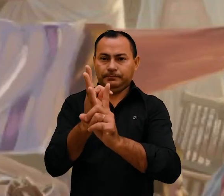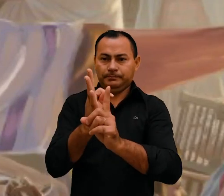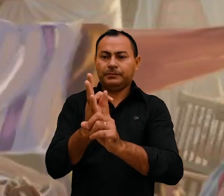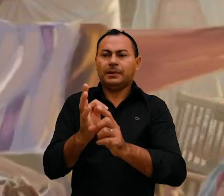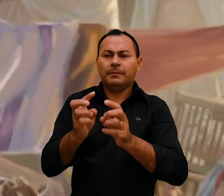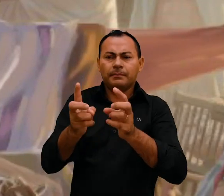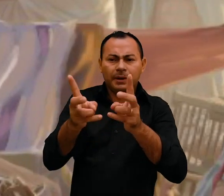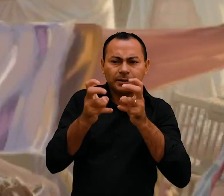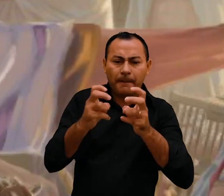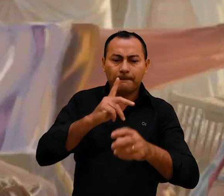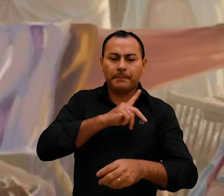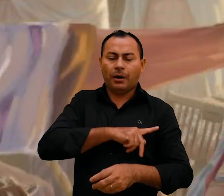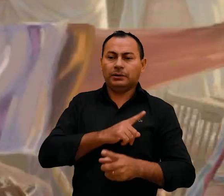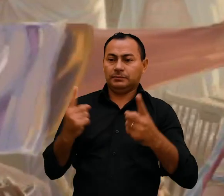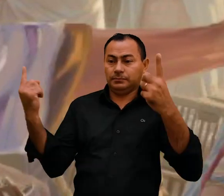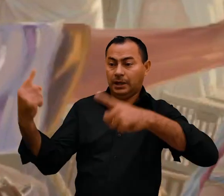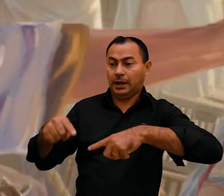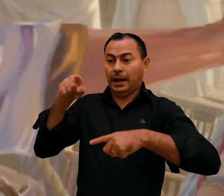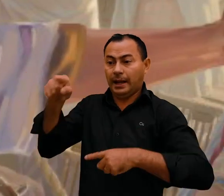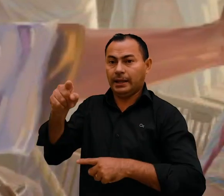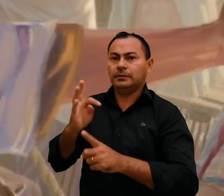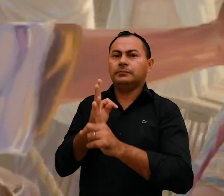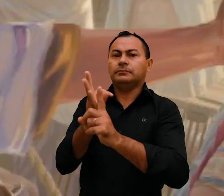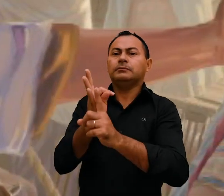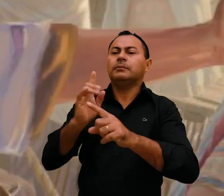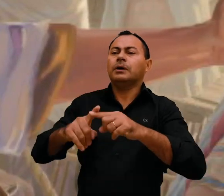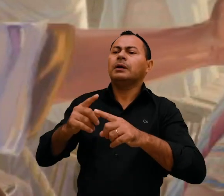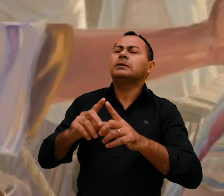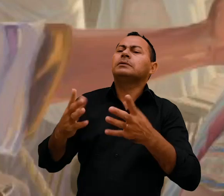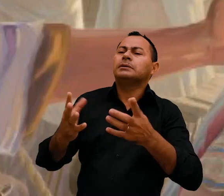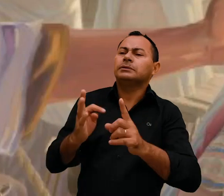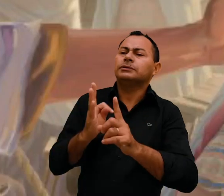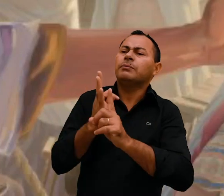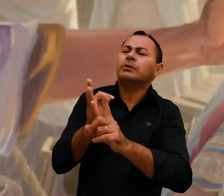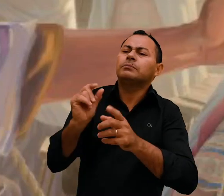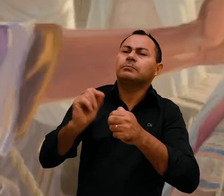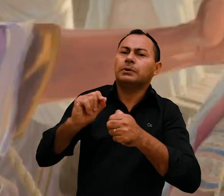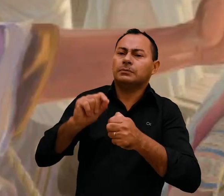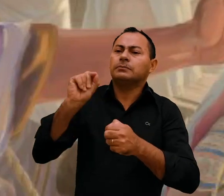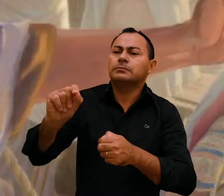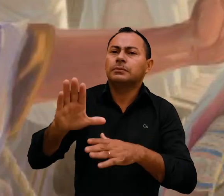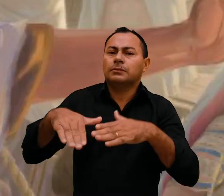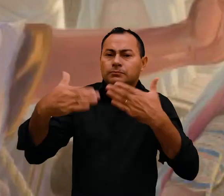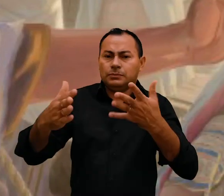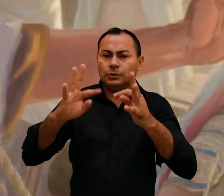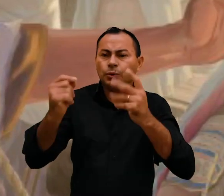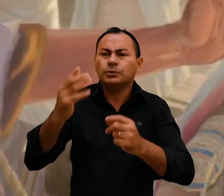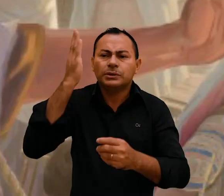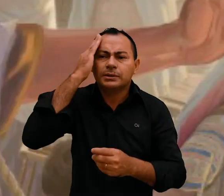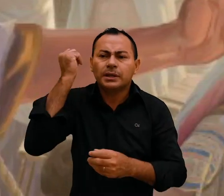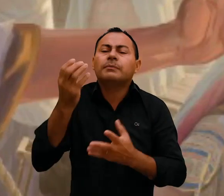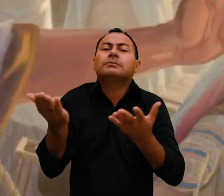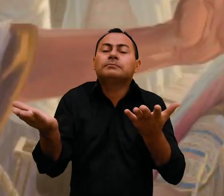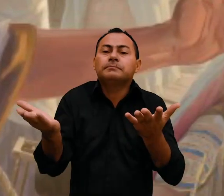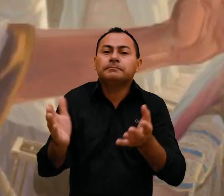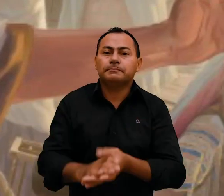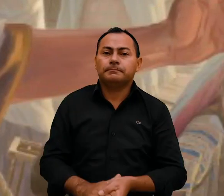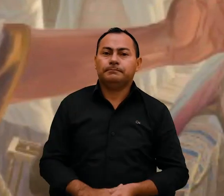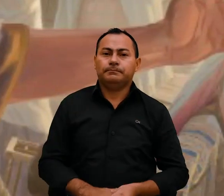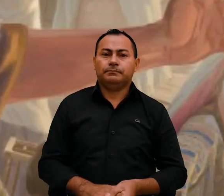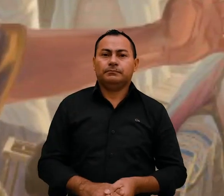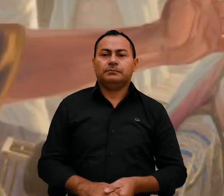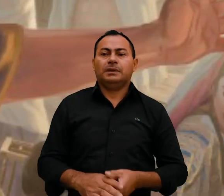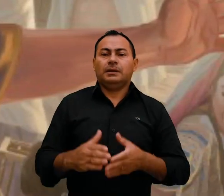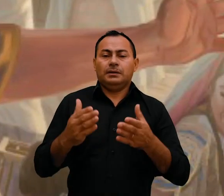Timóteo percebemos que Paulo estava desafiando a Timóteo afirma o Timóteo O que você vai fazer com tudo que já